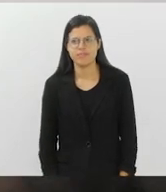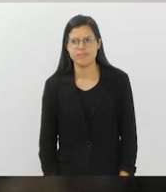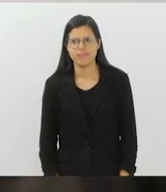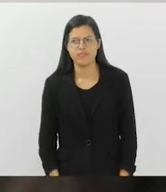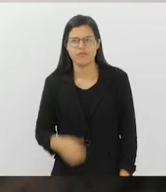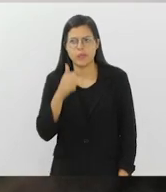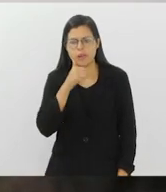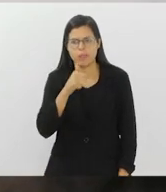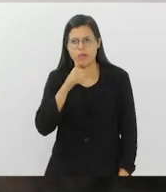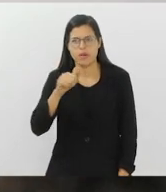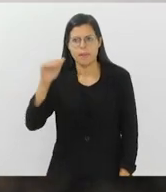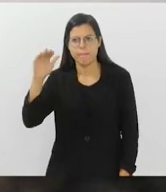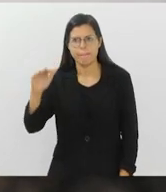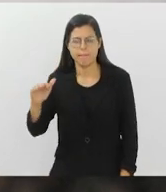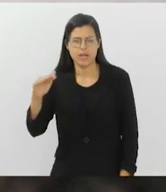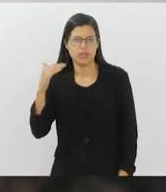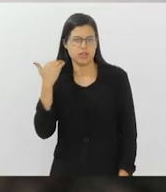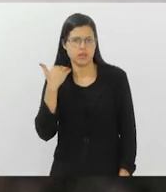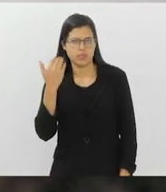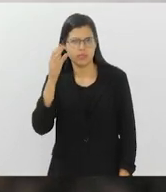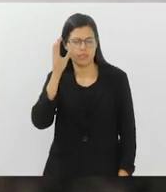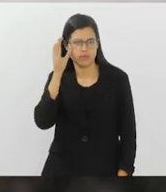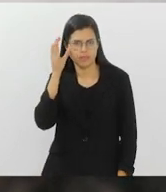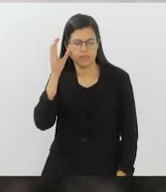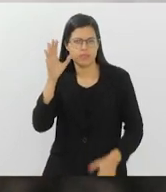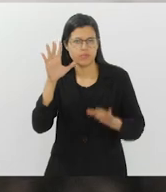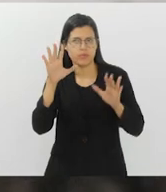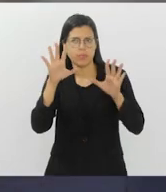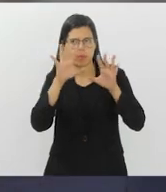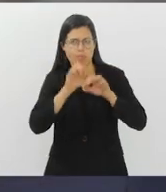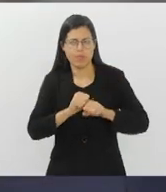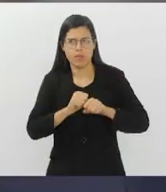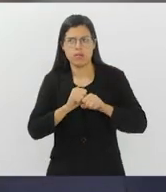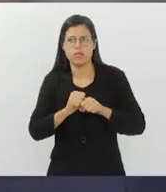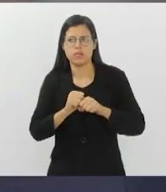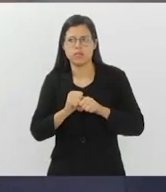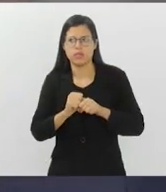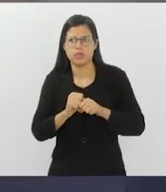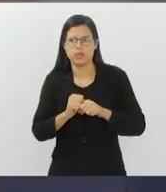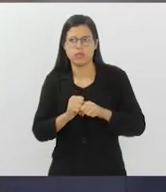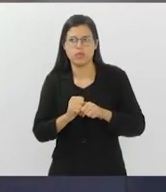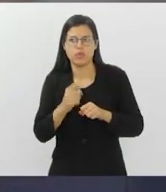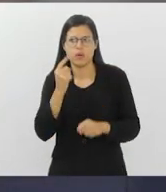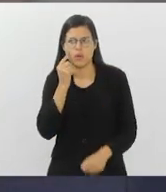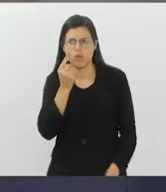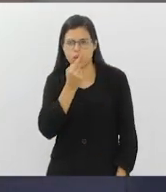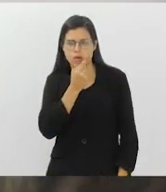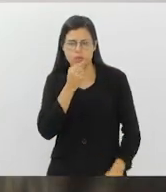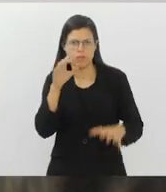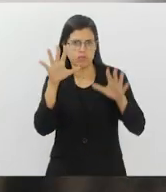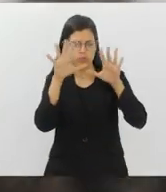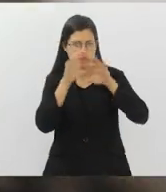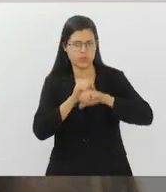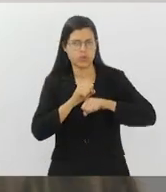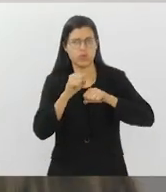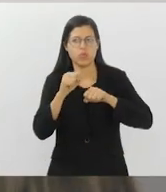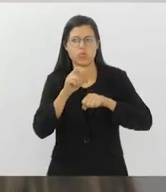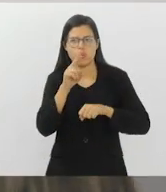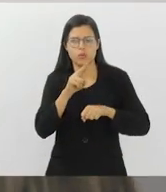mulher baixa, de cabelos castanhos escuros, clara, de olhos escuros, e estou com vestido